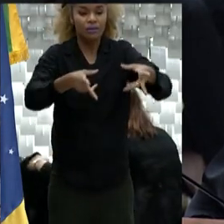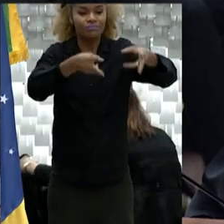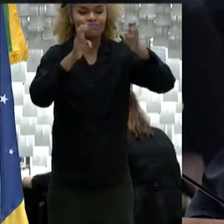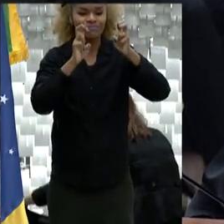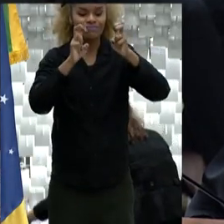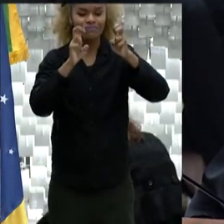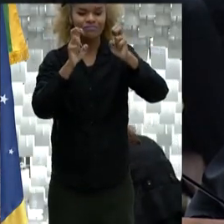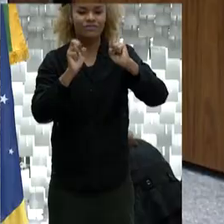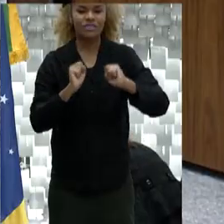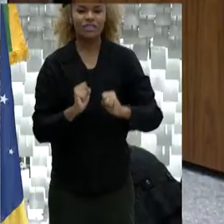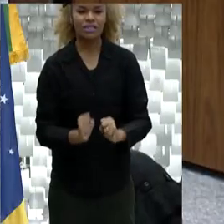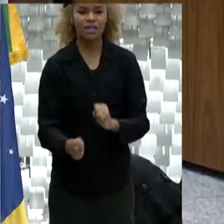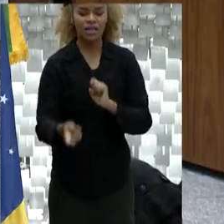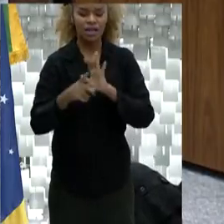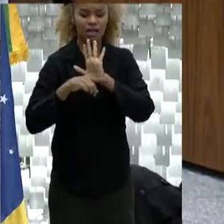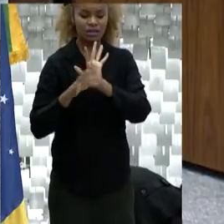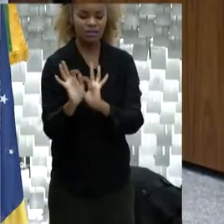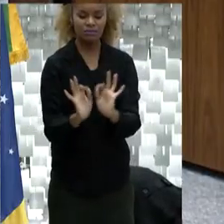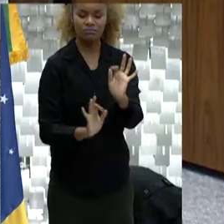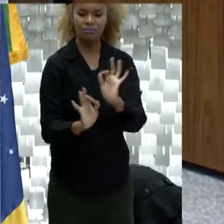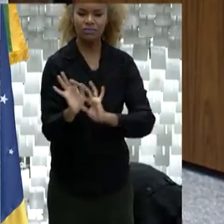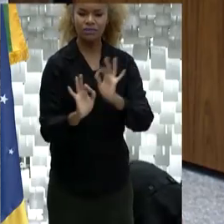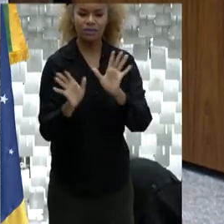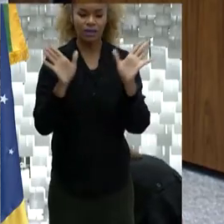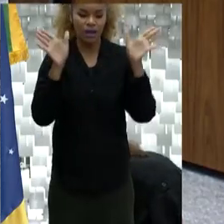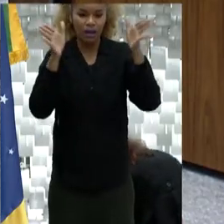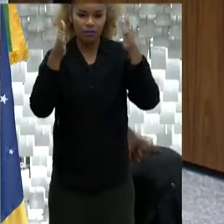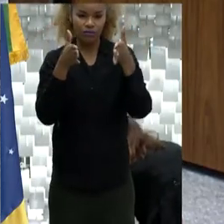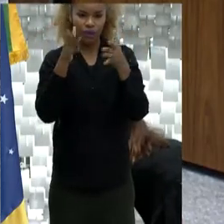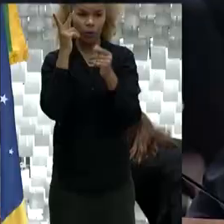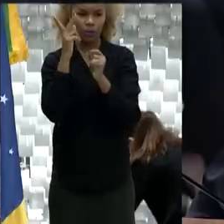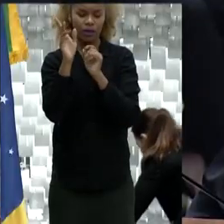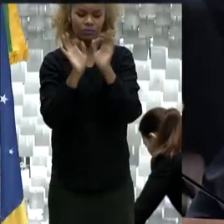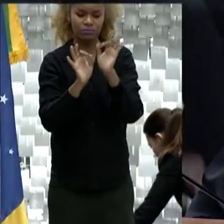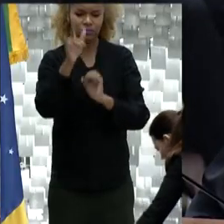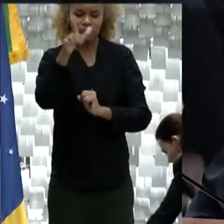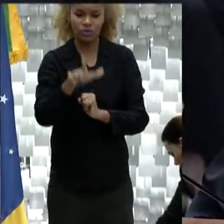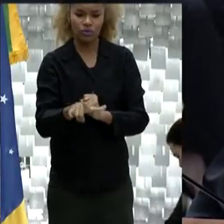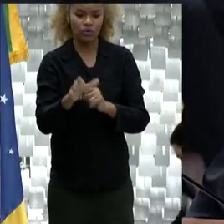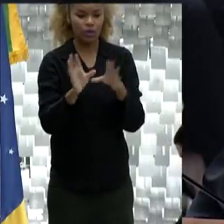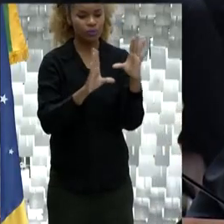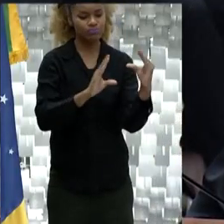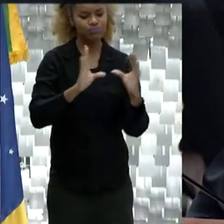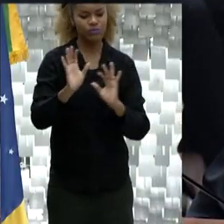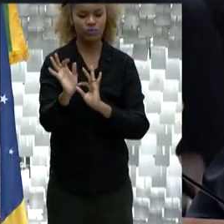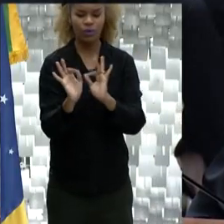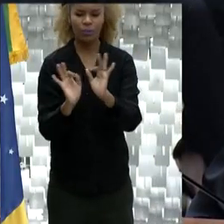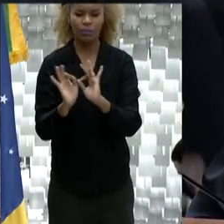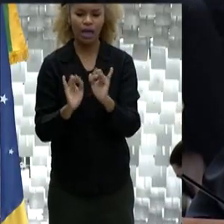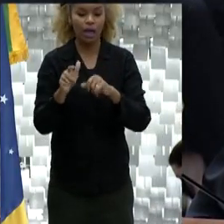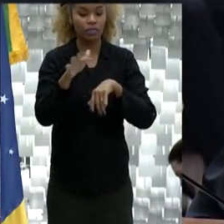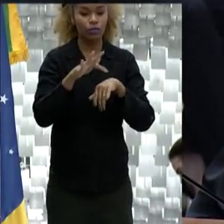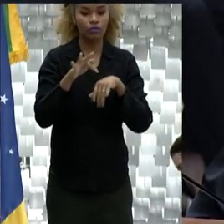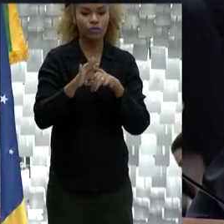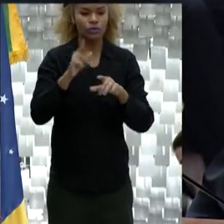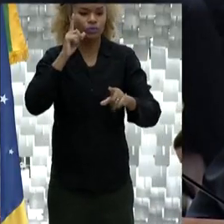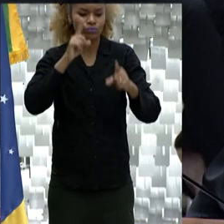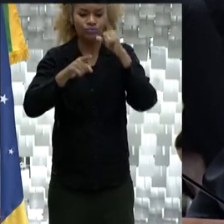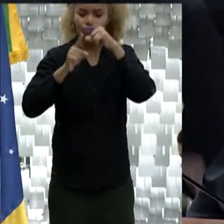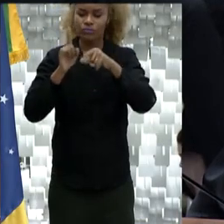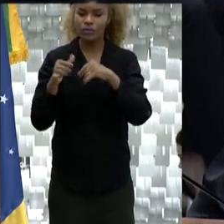percepção ajustará nosso foco enquanto redefinimos formatos e funções